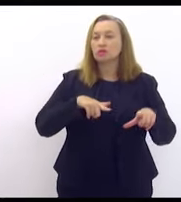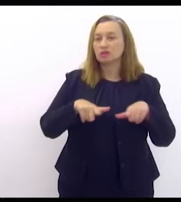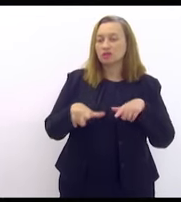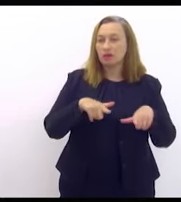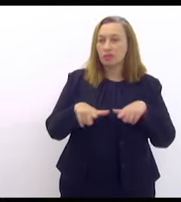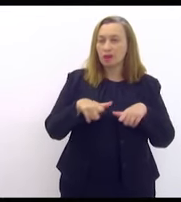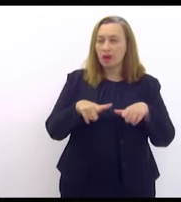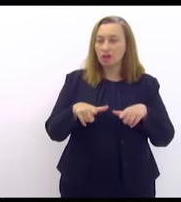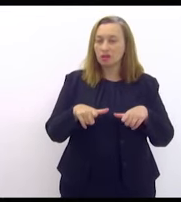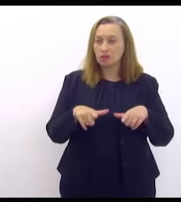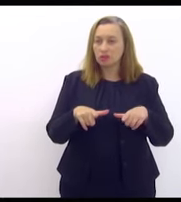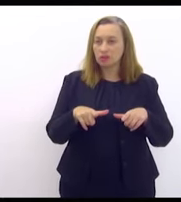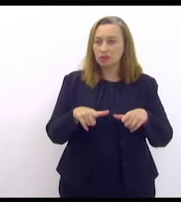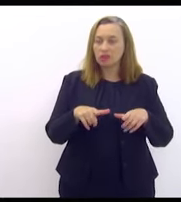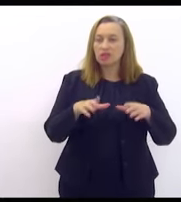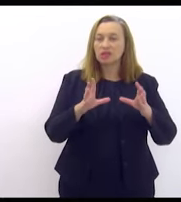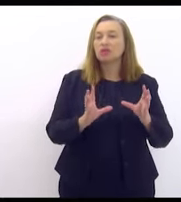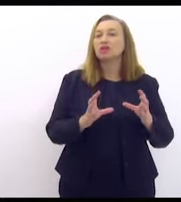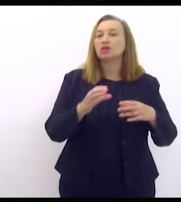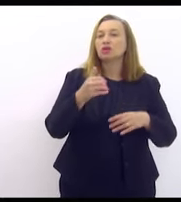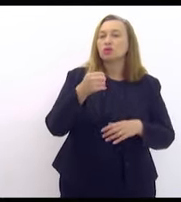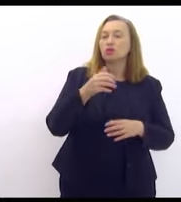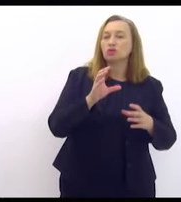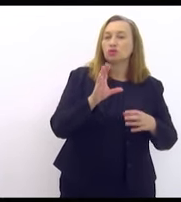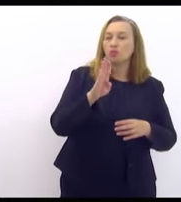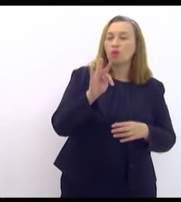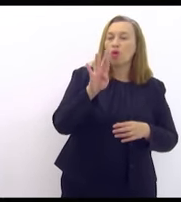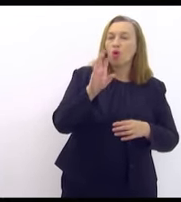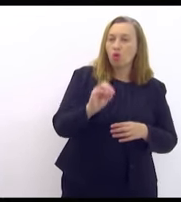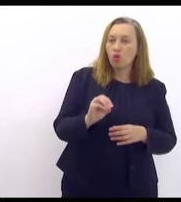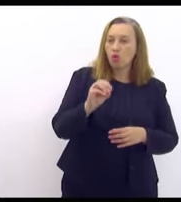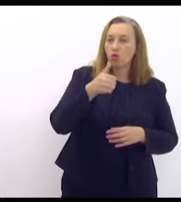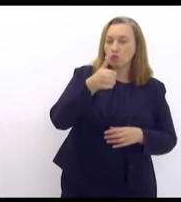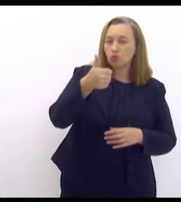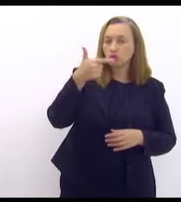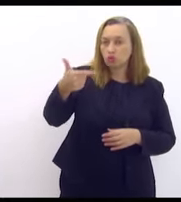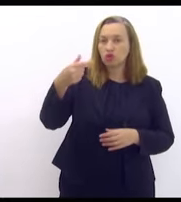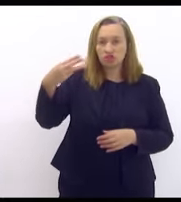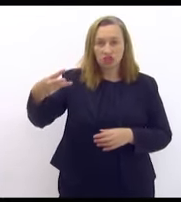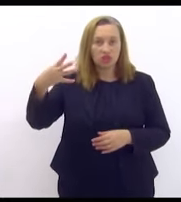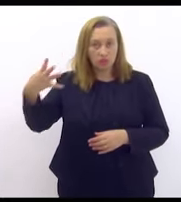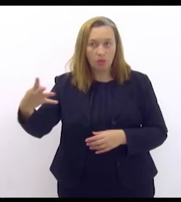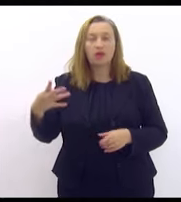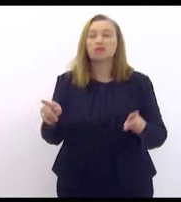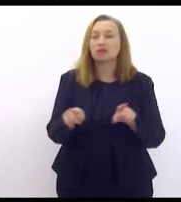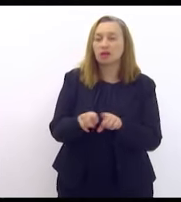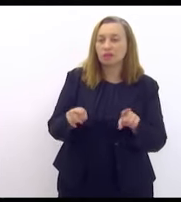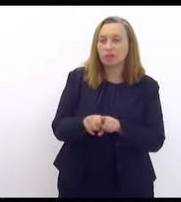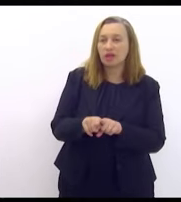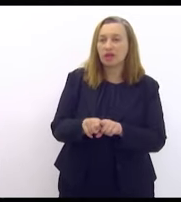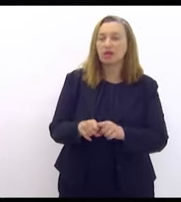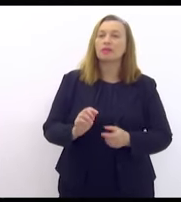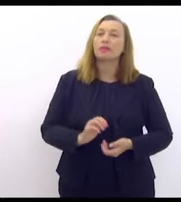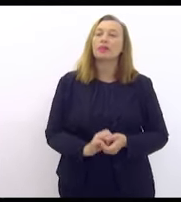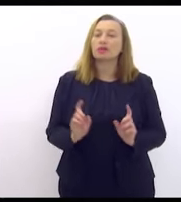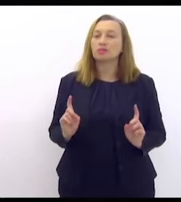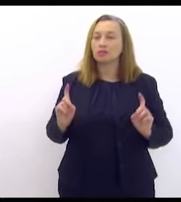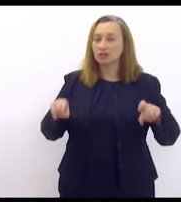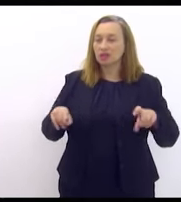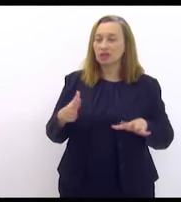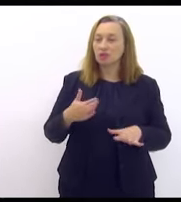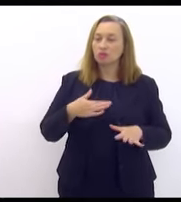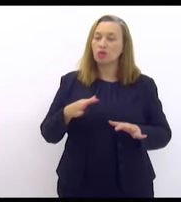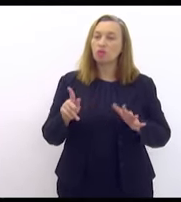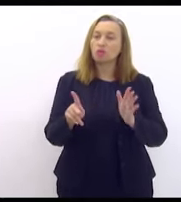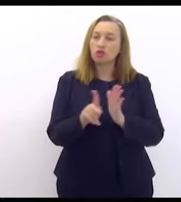dos blocos 1, 2, 3 e 4, e, mais uma vez, fazendo da produção legislativa do meu mandato, nós temos um